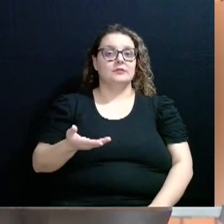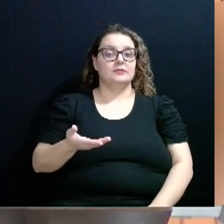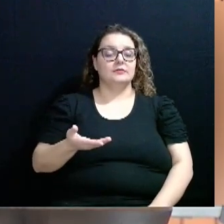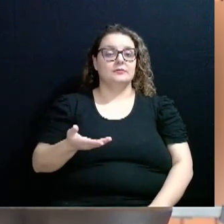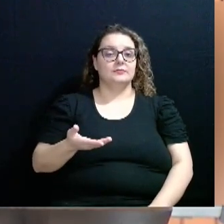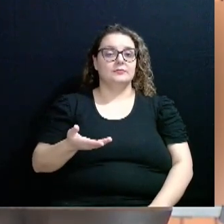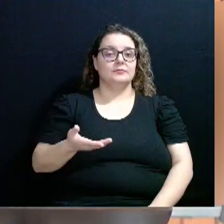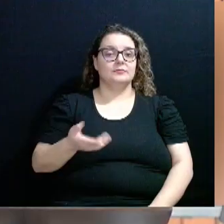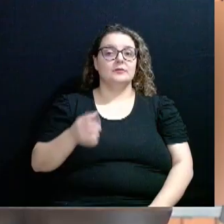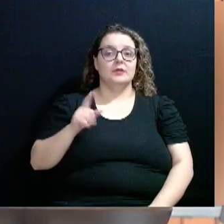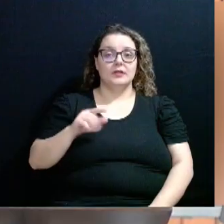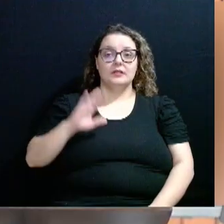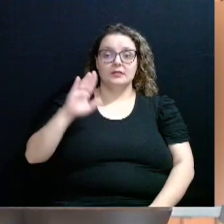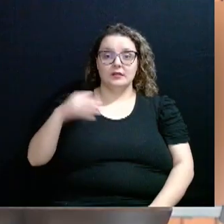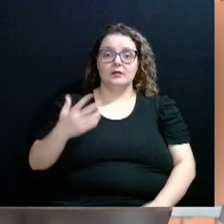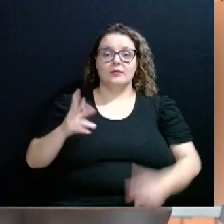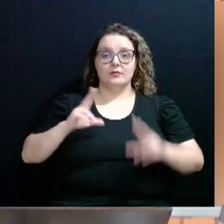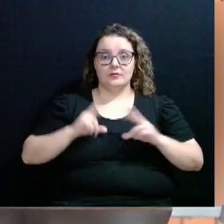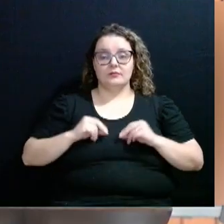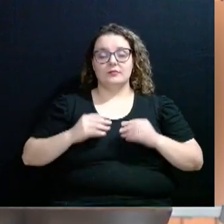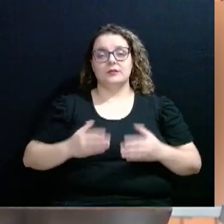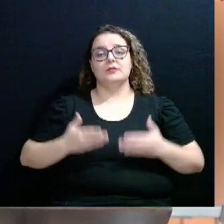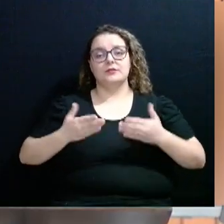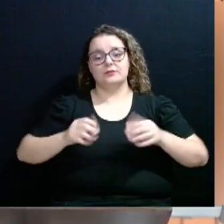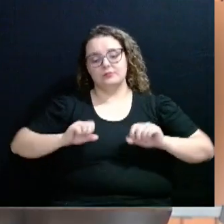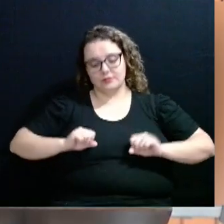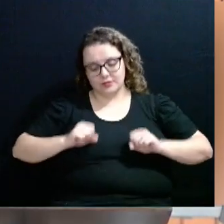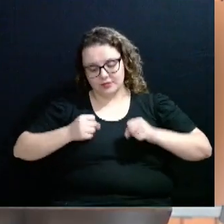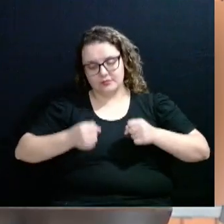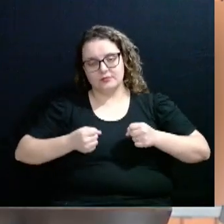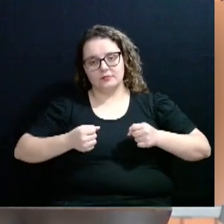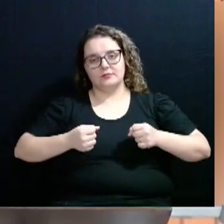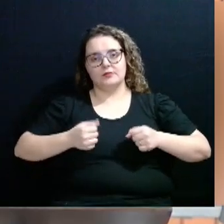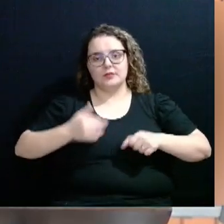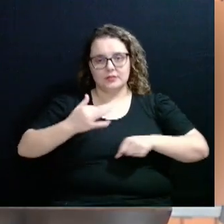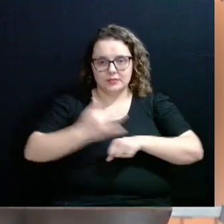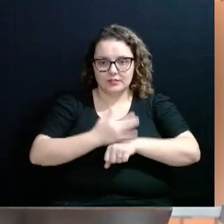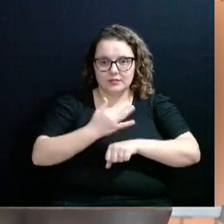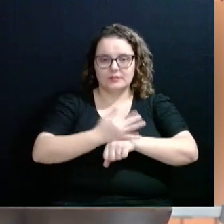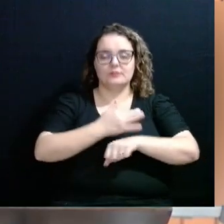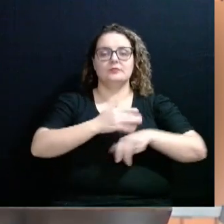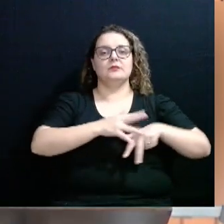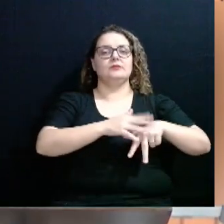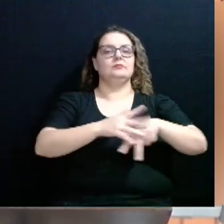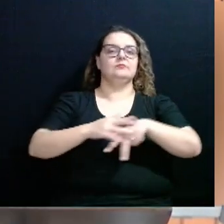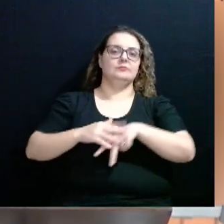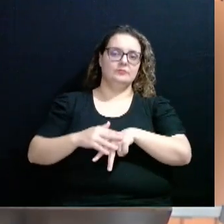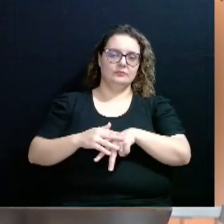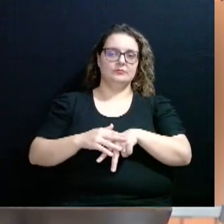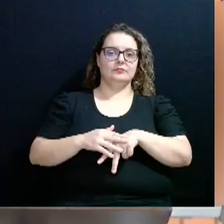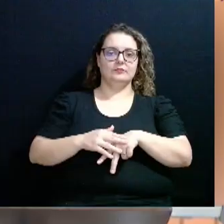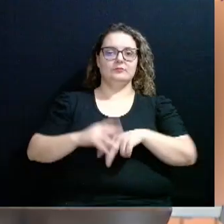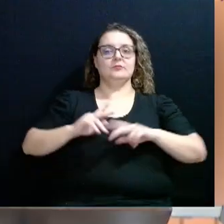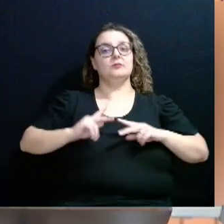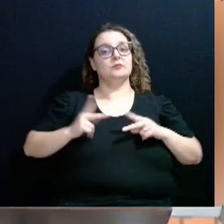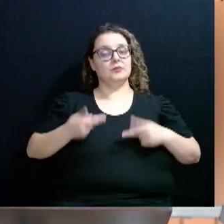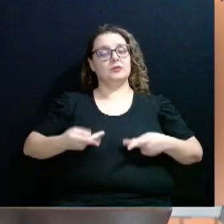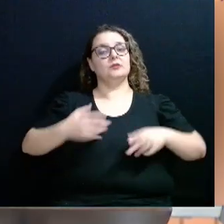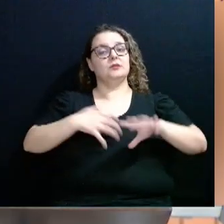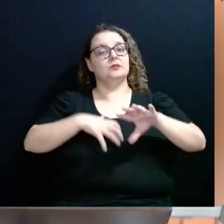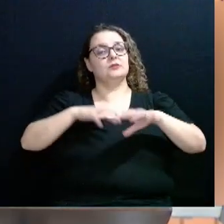mérito é dado pela sua dedicação aos seus pacientes, pela sua humanidade, pela